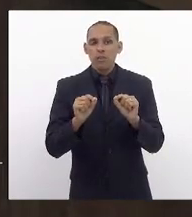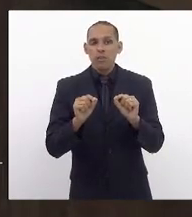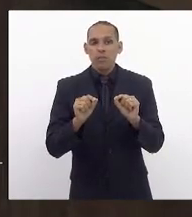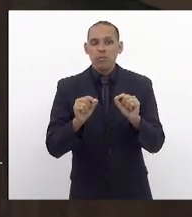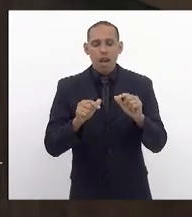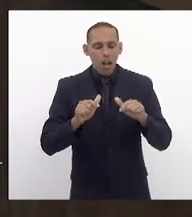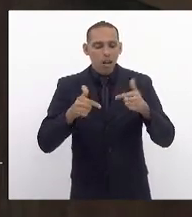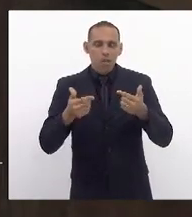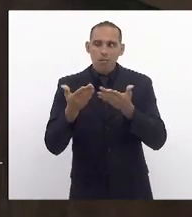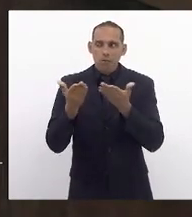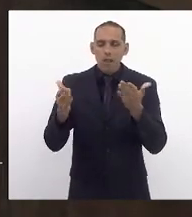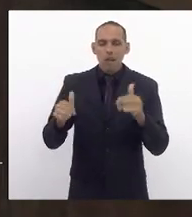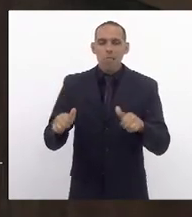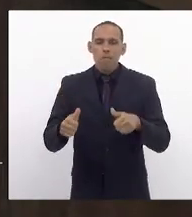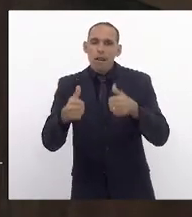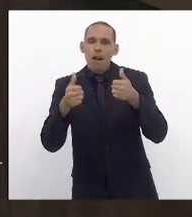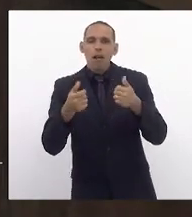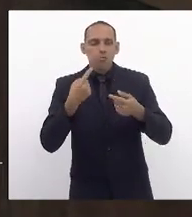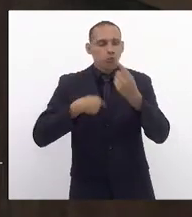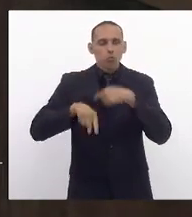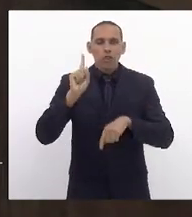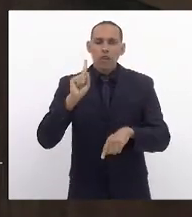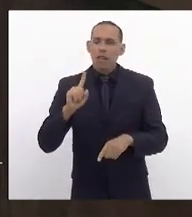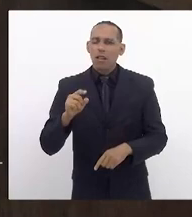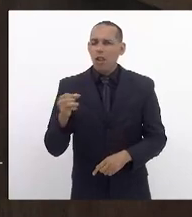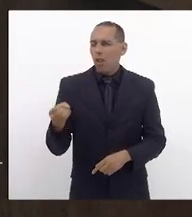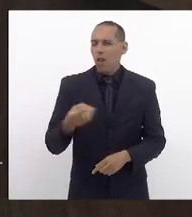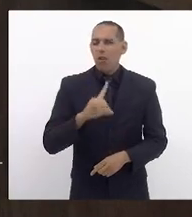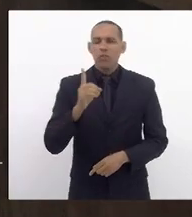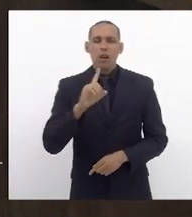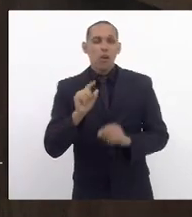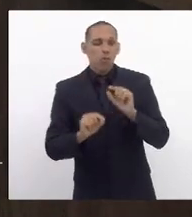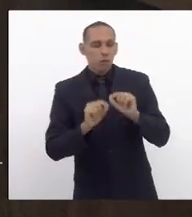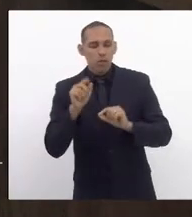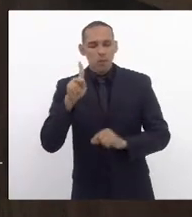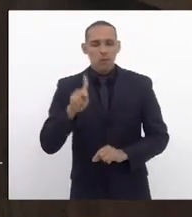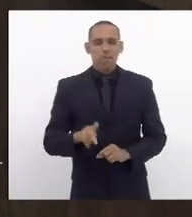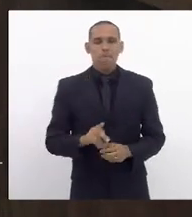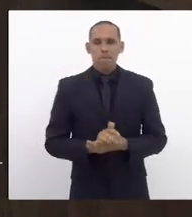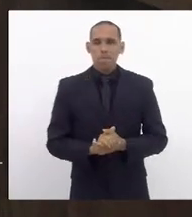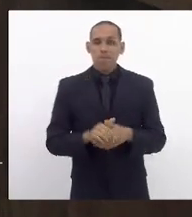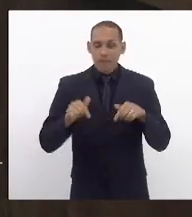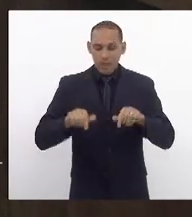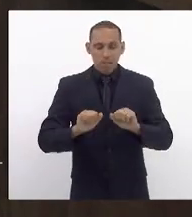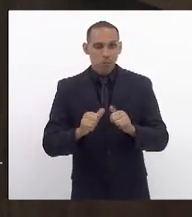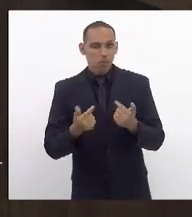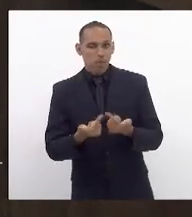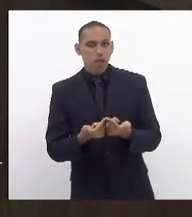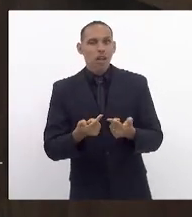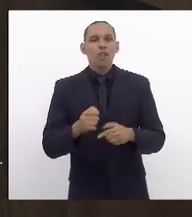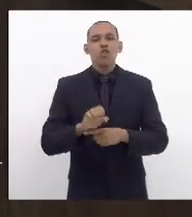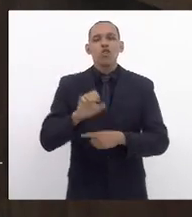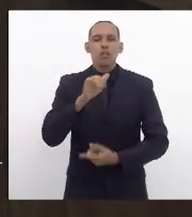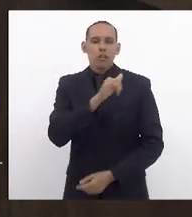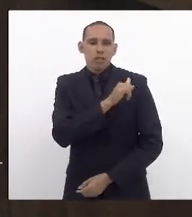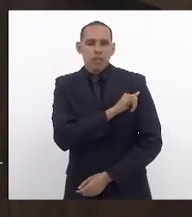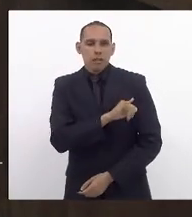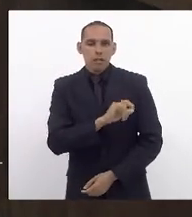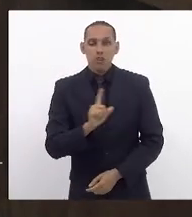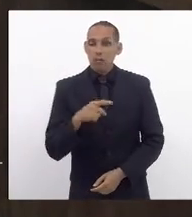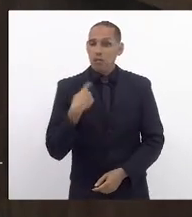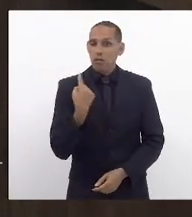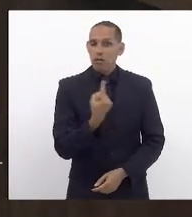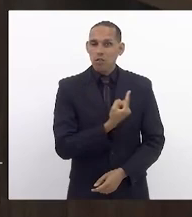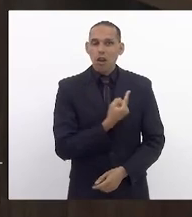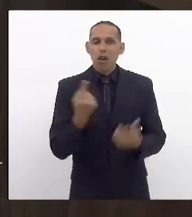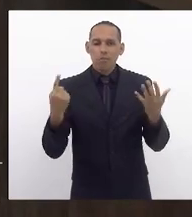suas ações. Senhor presidente, não é novidade para ninguém nesta casa, para ninguém no Estado do Rio de Janeiro, que somos,